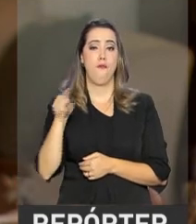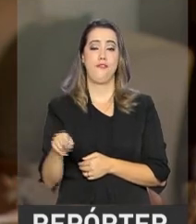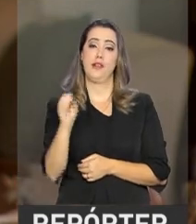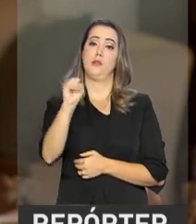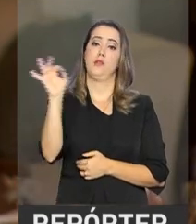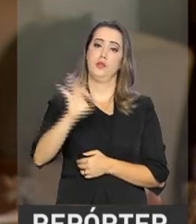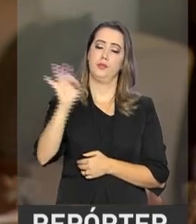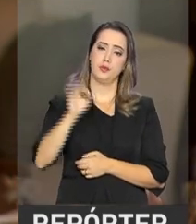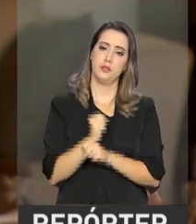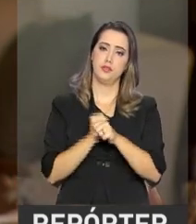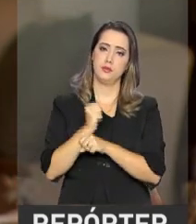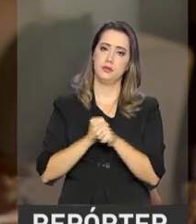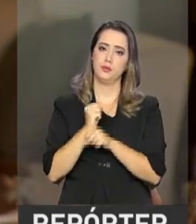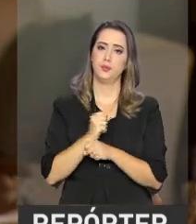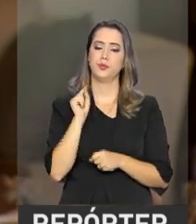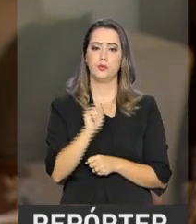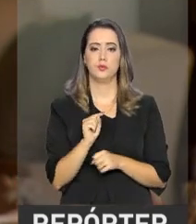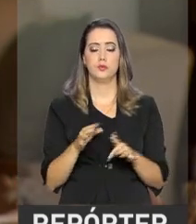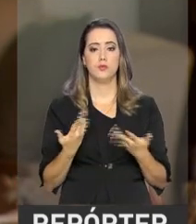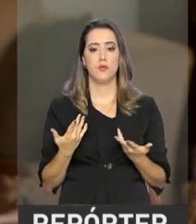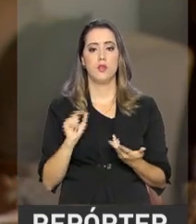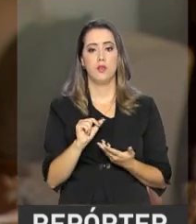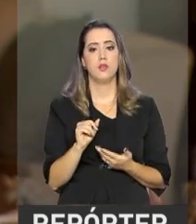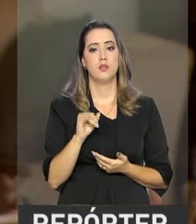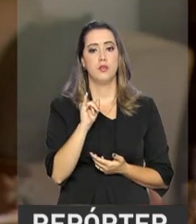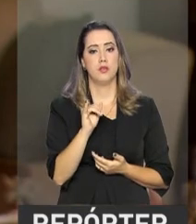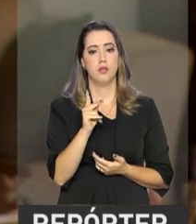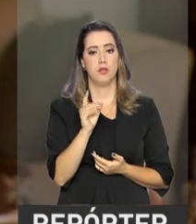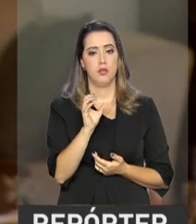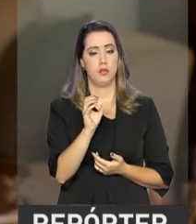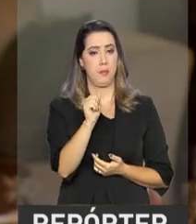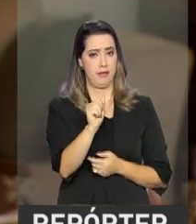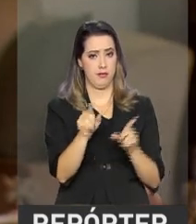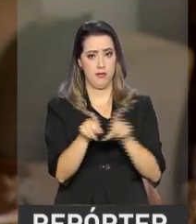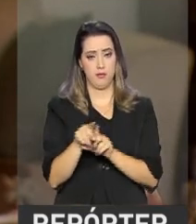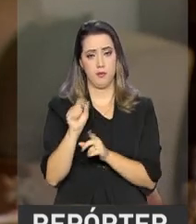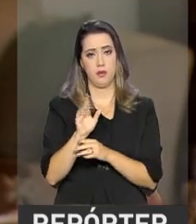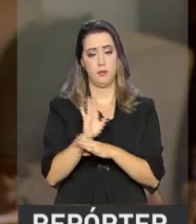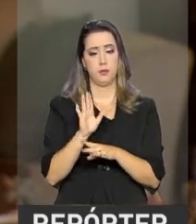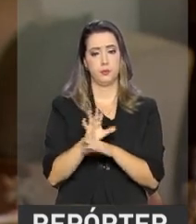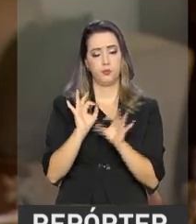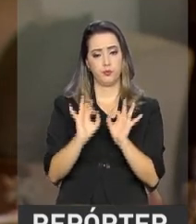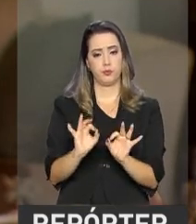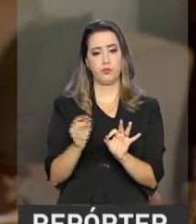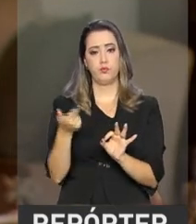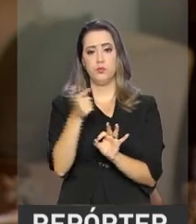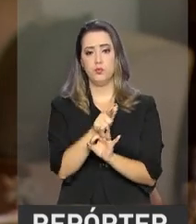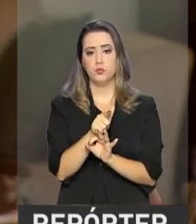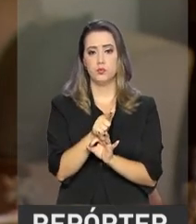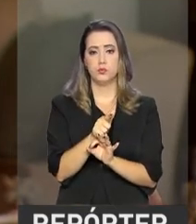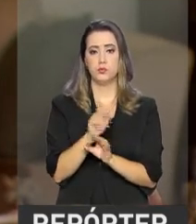no ano e isso fez com que o índice de preço por um dos fatores que contribuiu decisivamente o outro